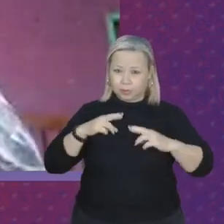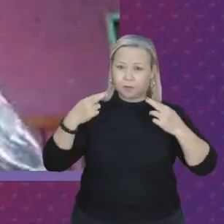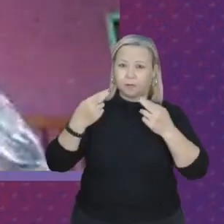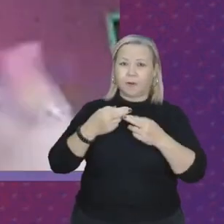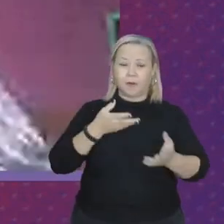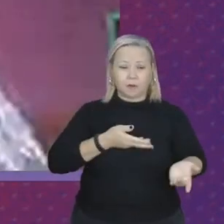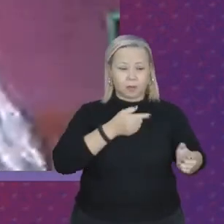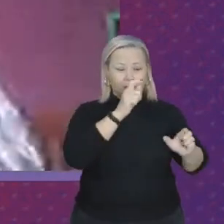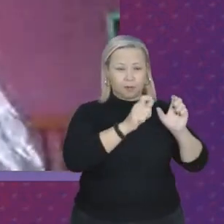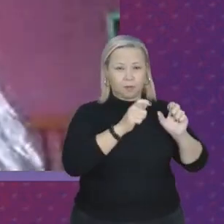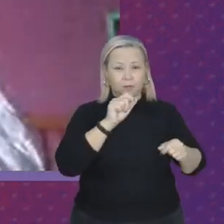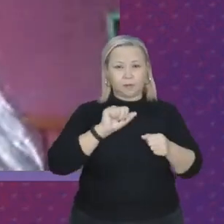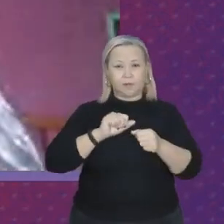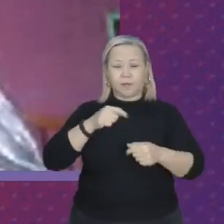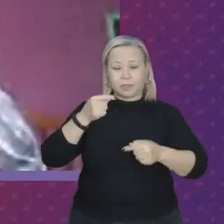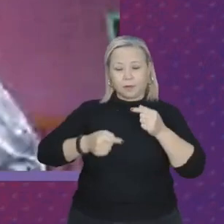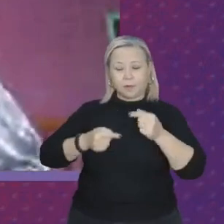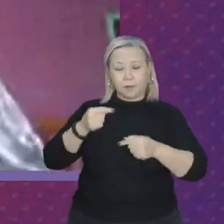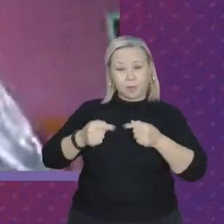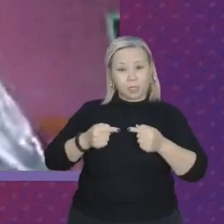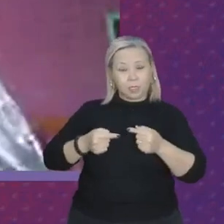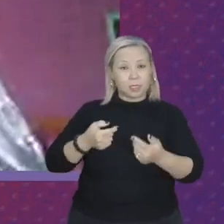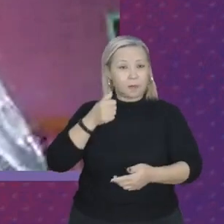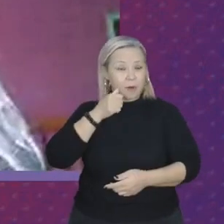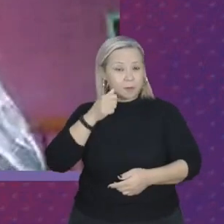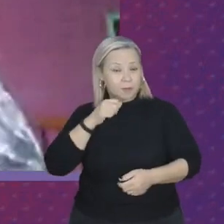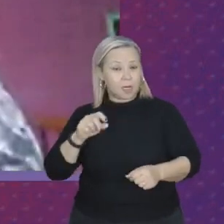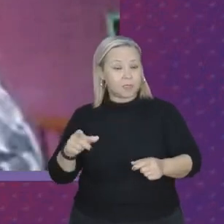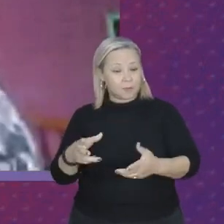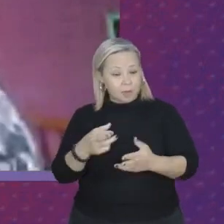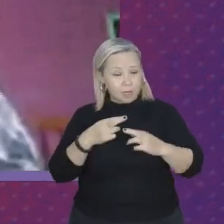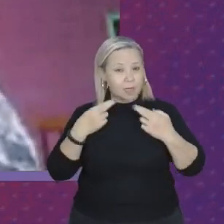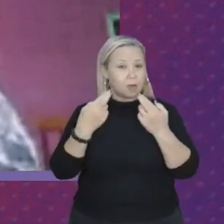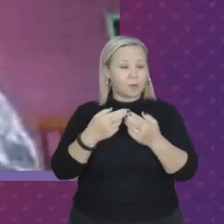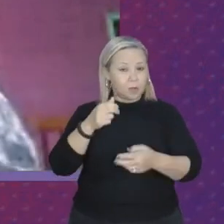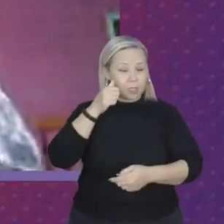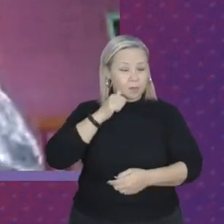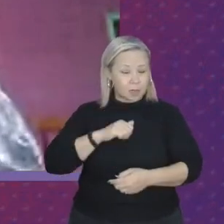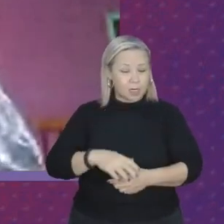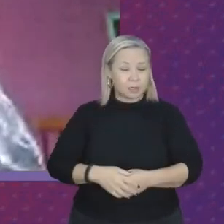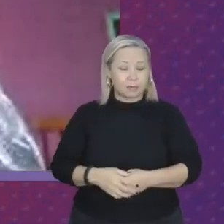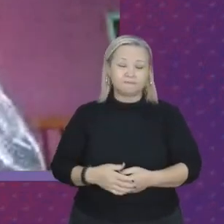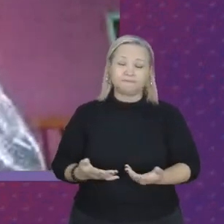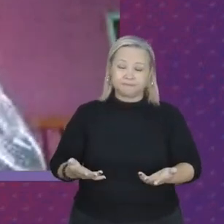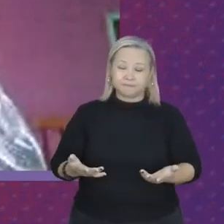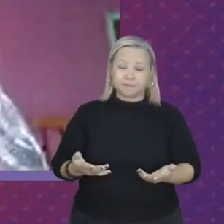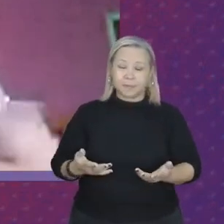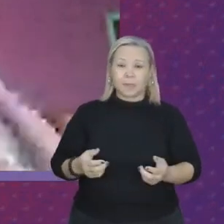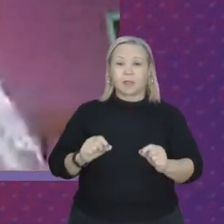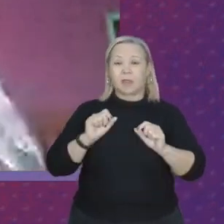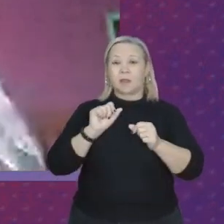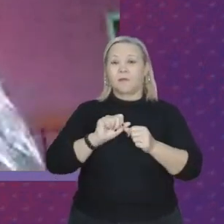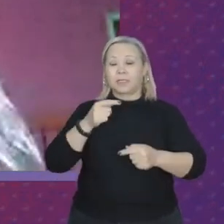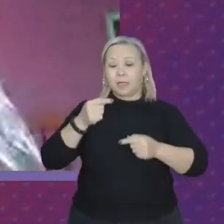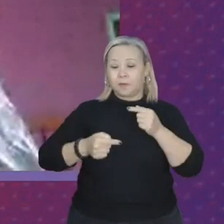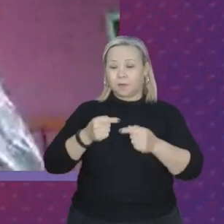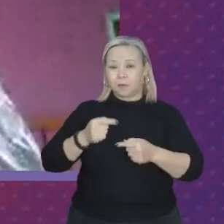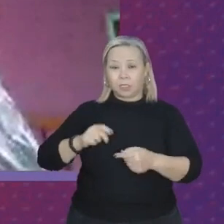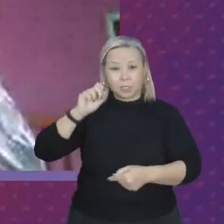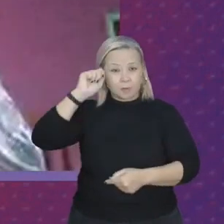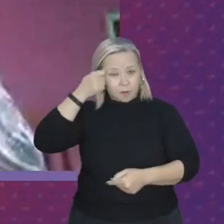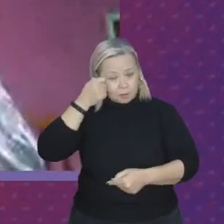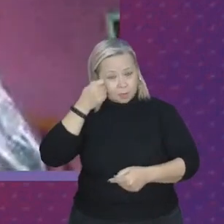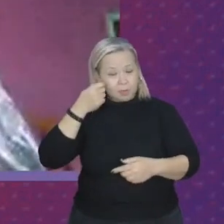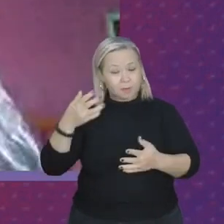para as mulheres, a gente vai juntar as mulheres. A gente vai fazer política para negros e negras, a gente vai juntar os negros e negras, né? A gente vai trazer essas